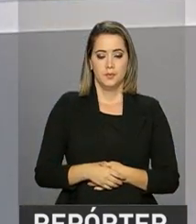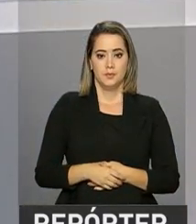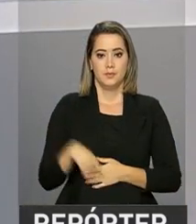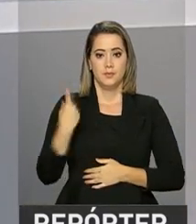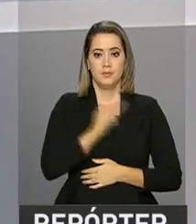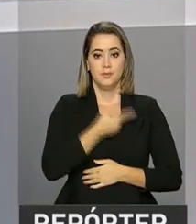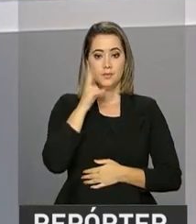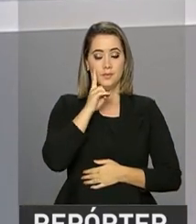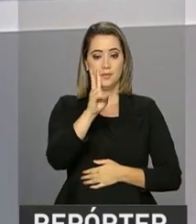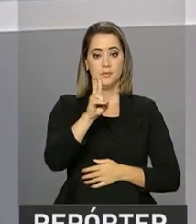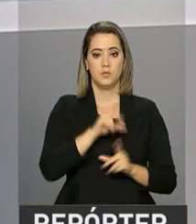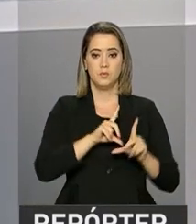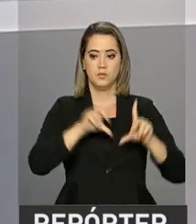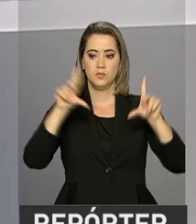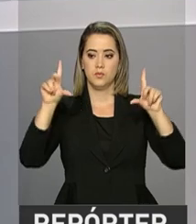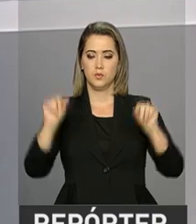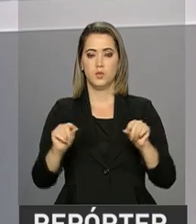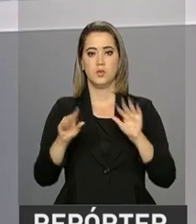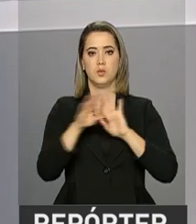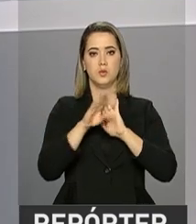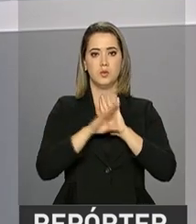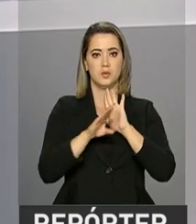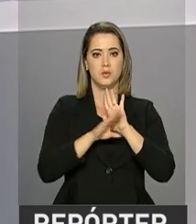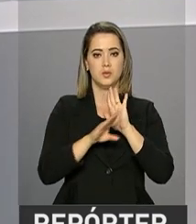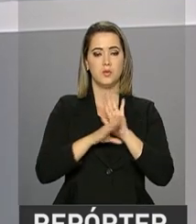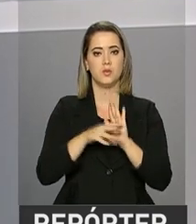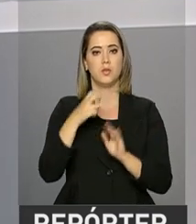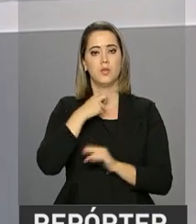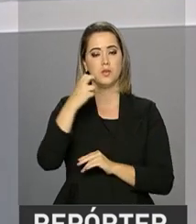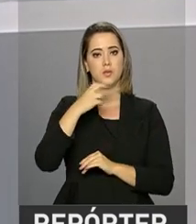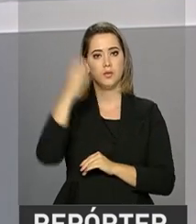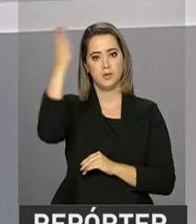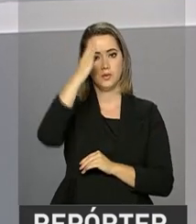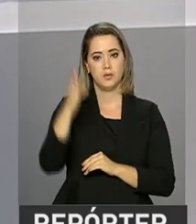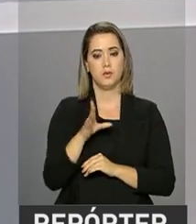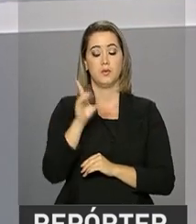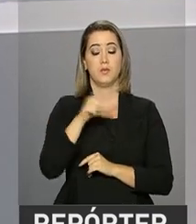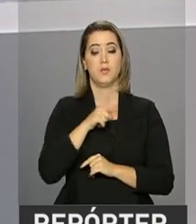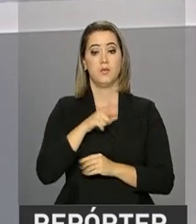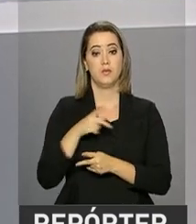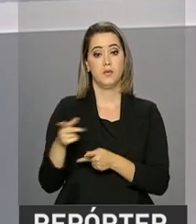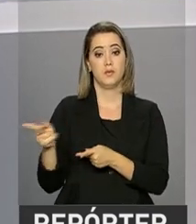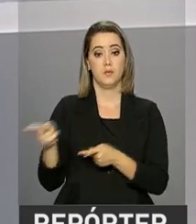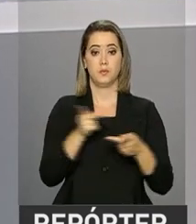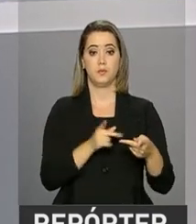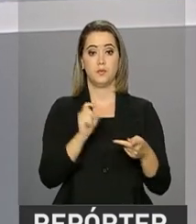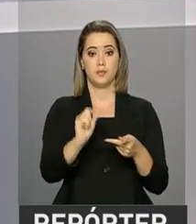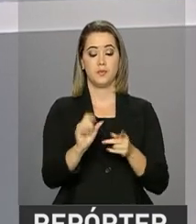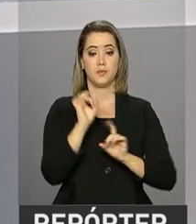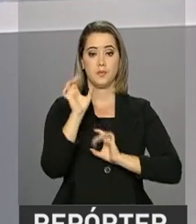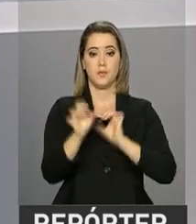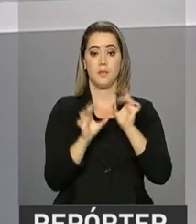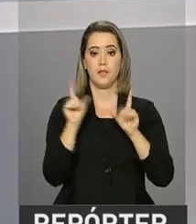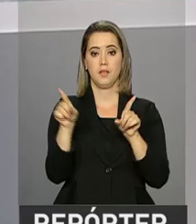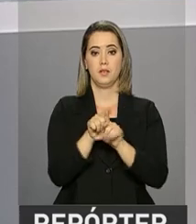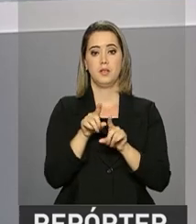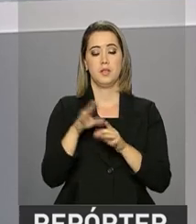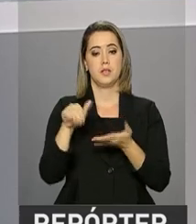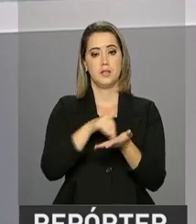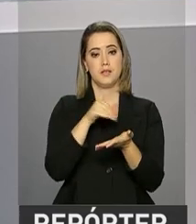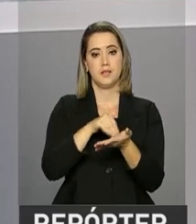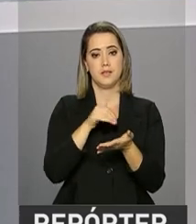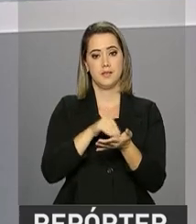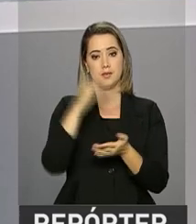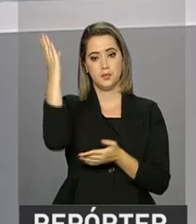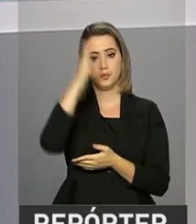Nós acompanhamos aí um trecho do programa de rádio A Voz do Brasil, que hoje teve como convidada especial a secretária nacional de